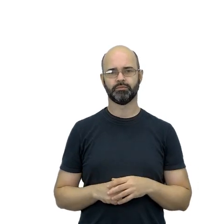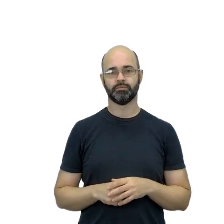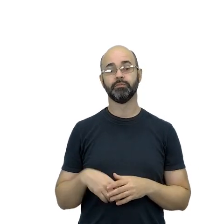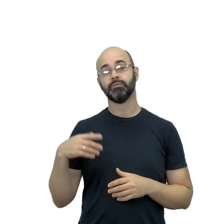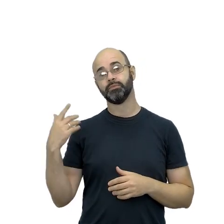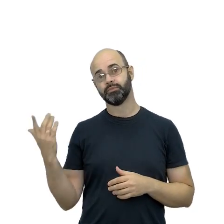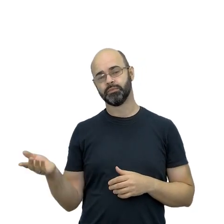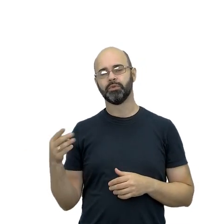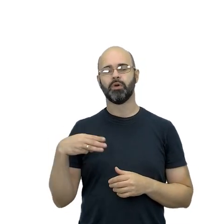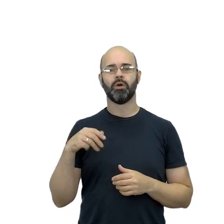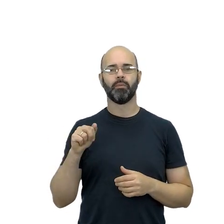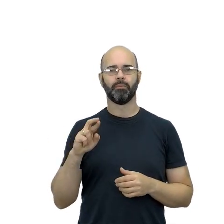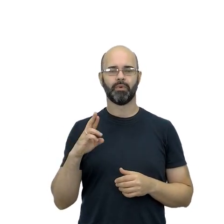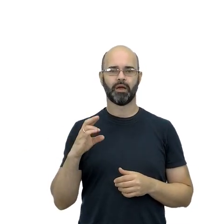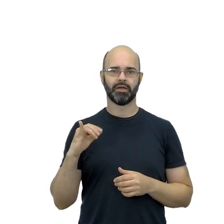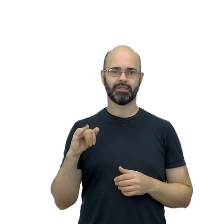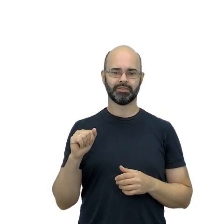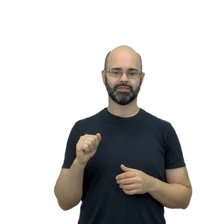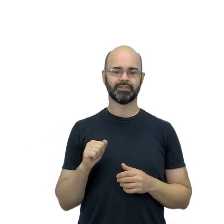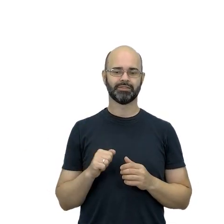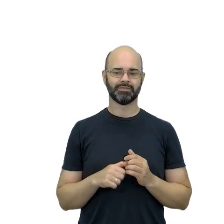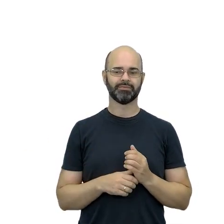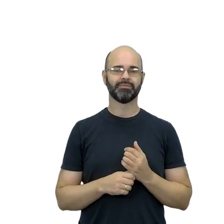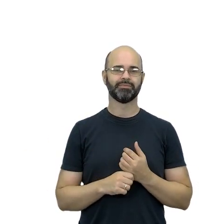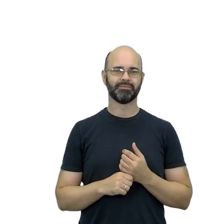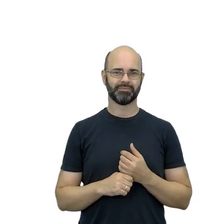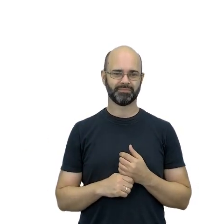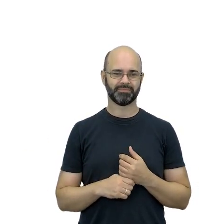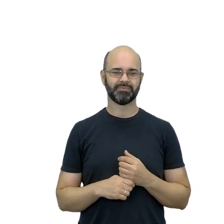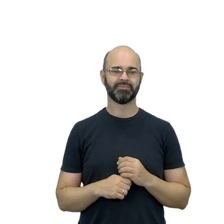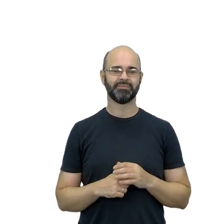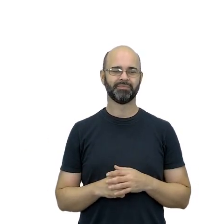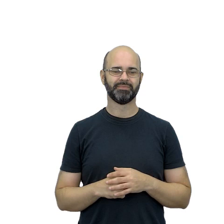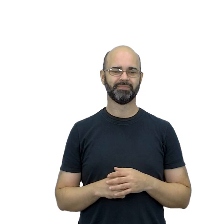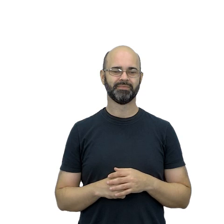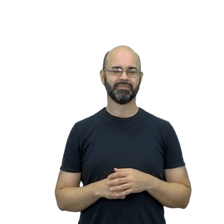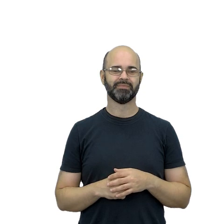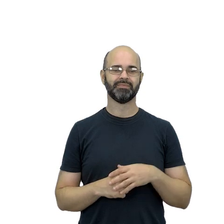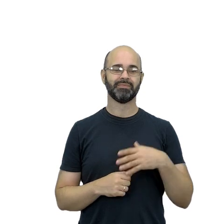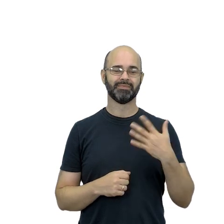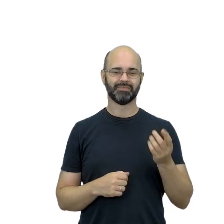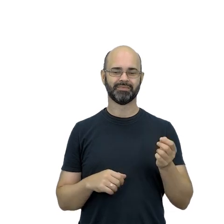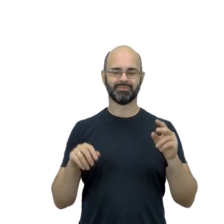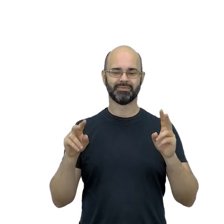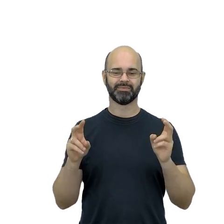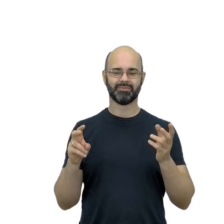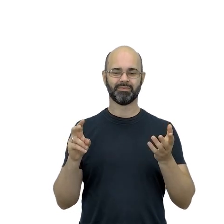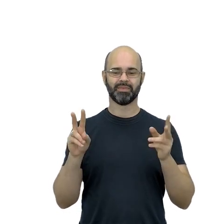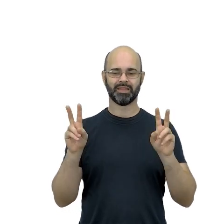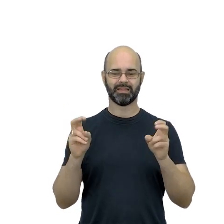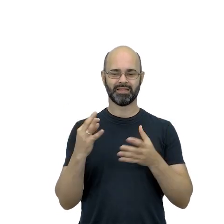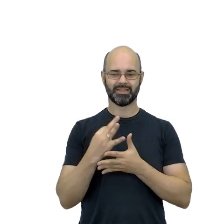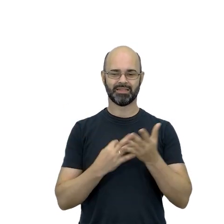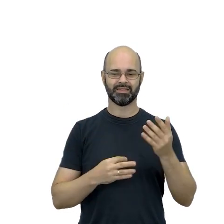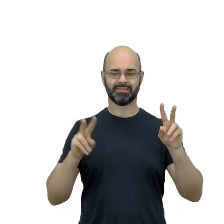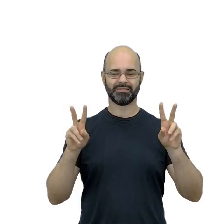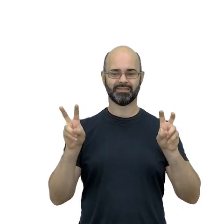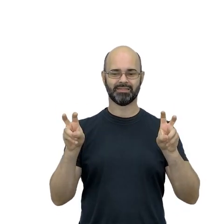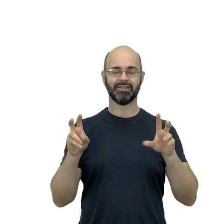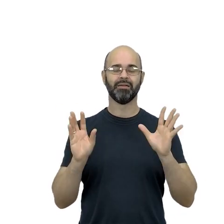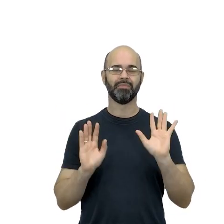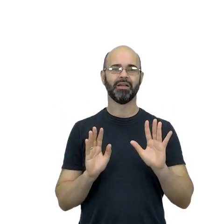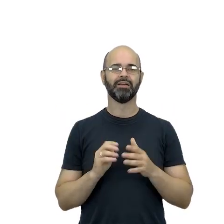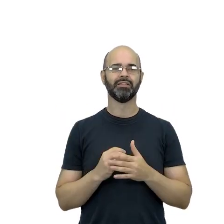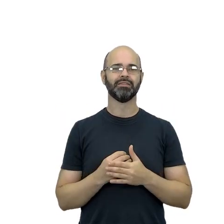inicial, né, e posicionar os nossos colegas professores quanto, né, à temática do texto, mas como